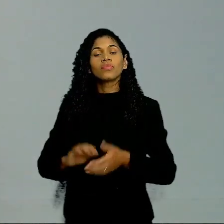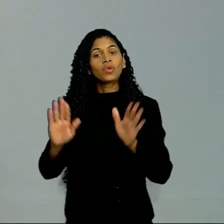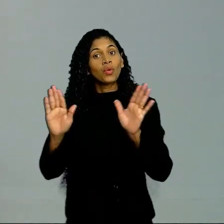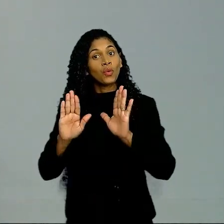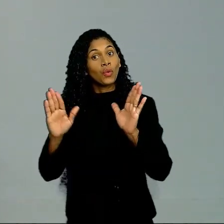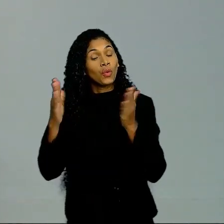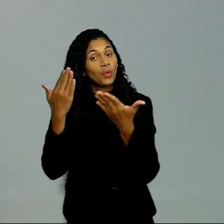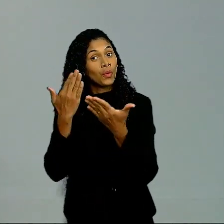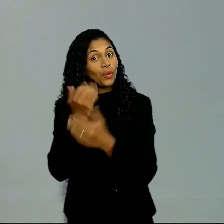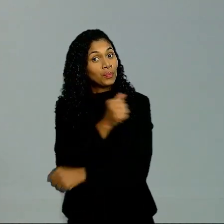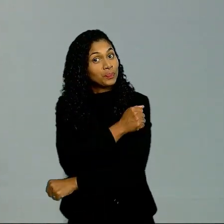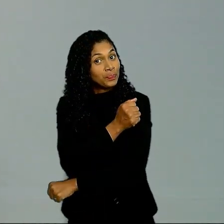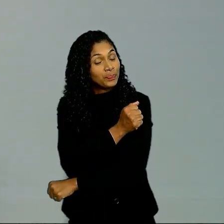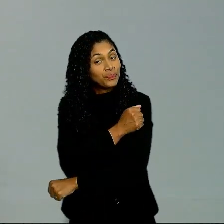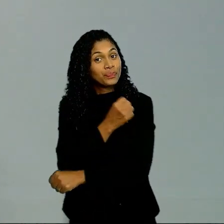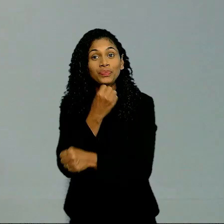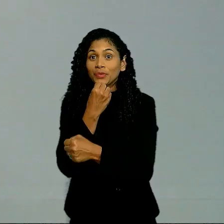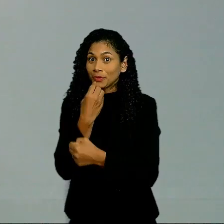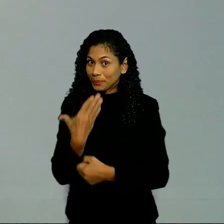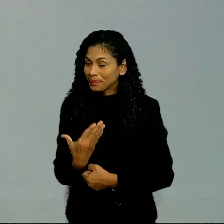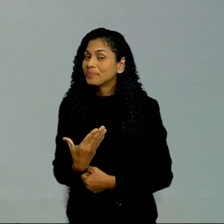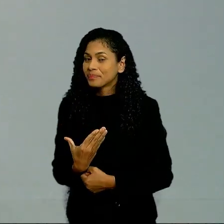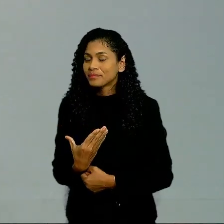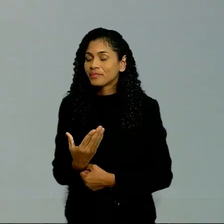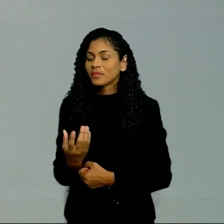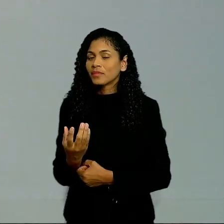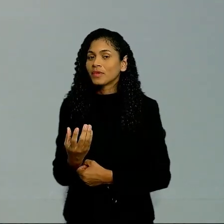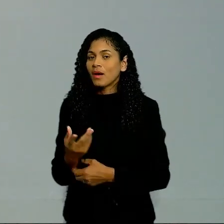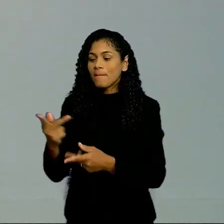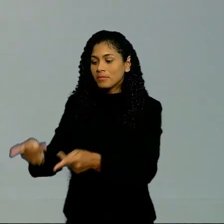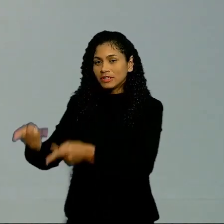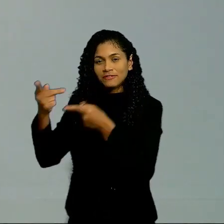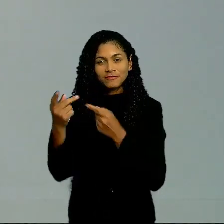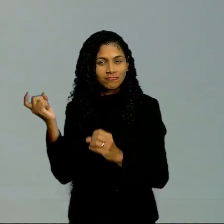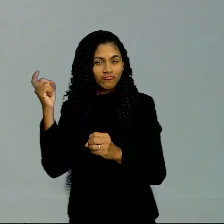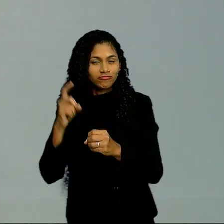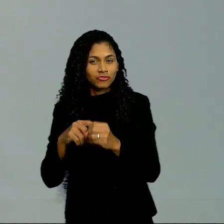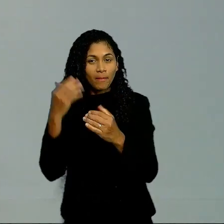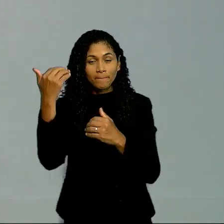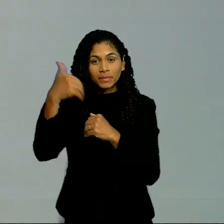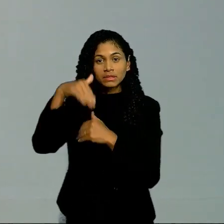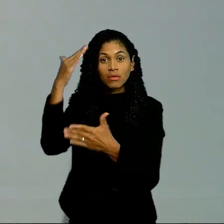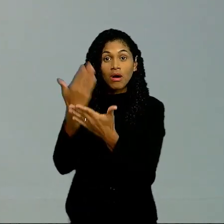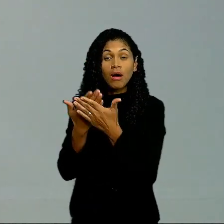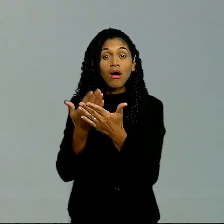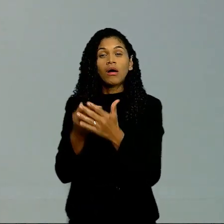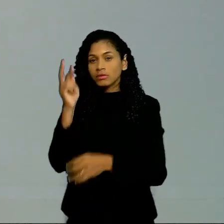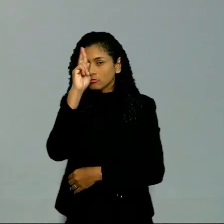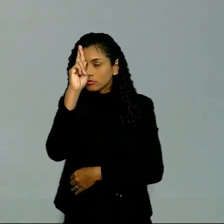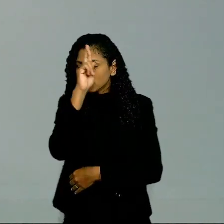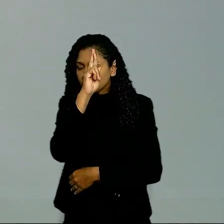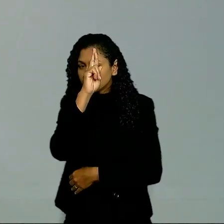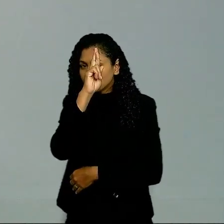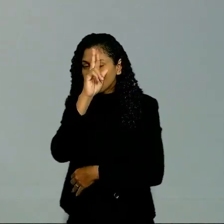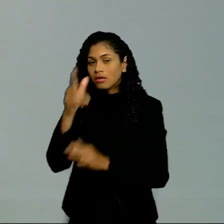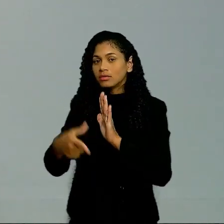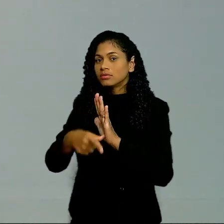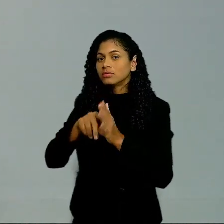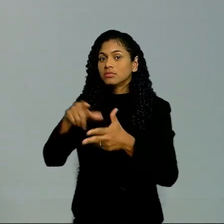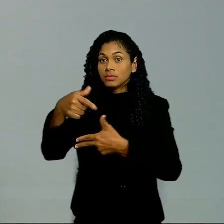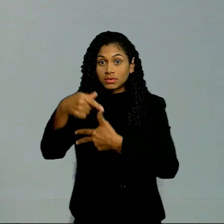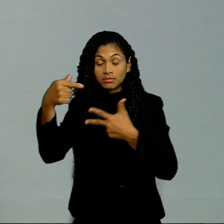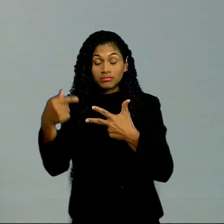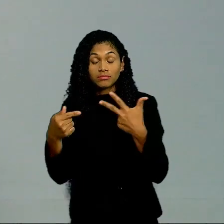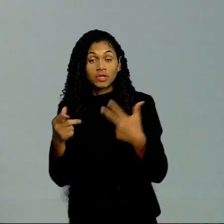Olá, aluno, tudo bem? Bem-vindo de volta a mais uma aula de História do nosso Pré-ENEM. Eu sou a professora